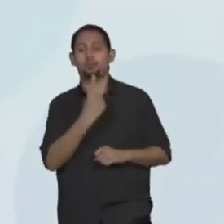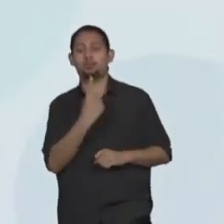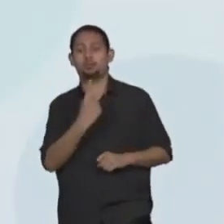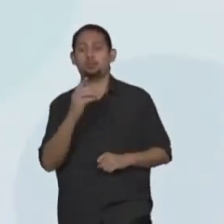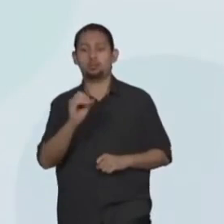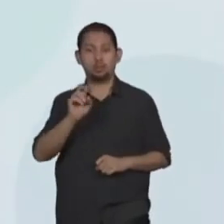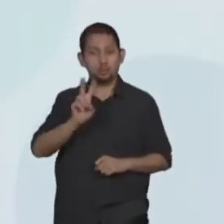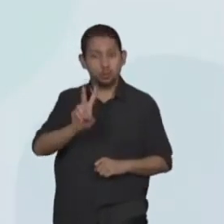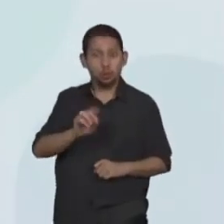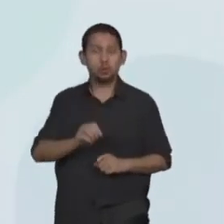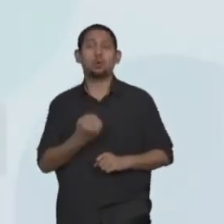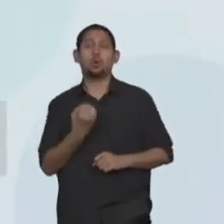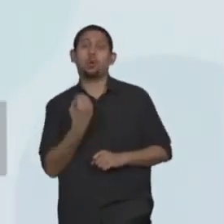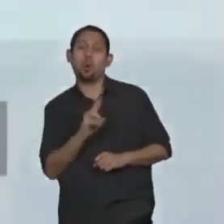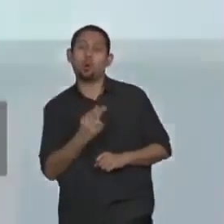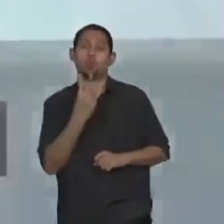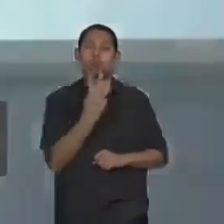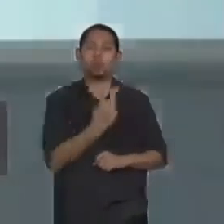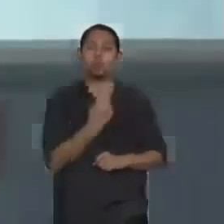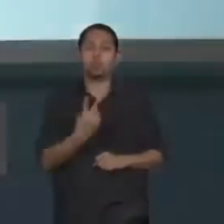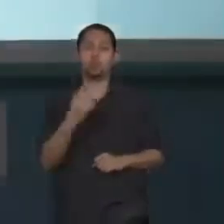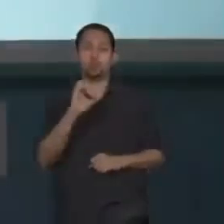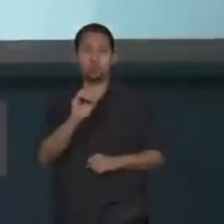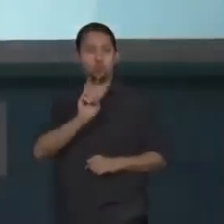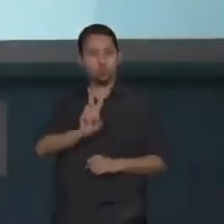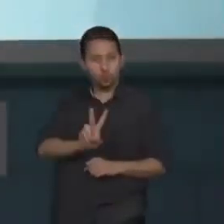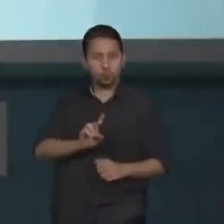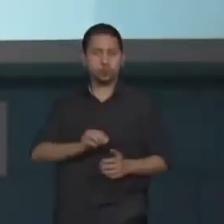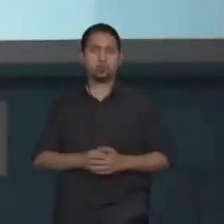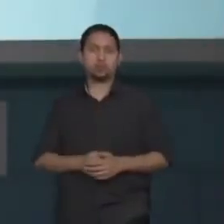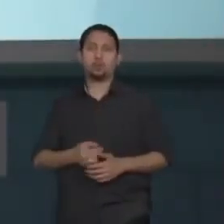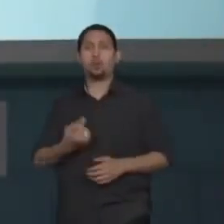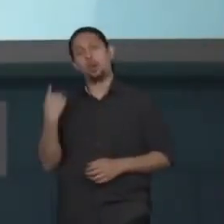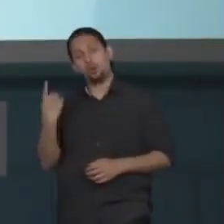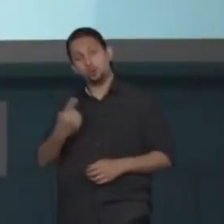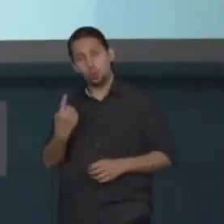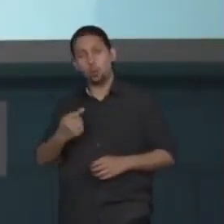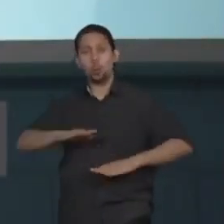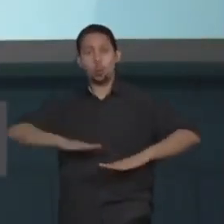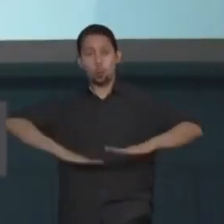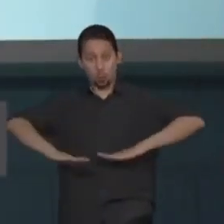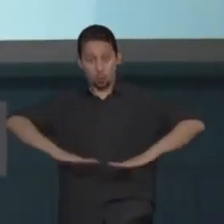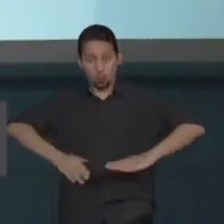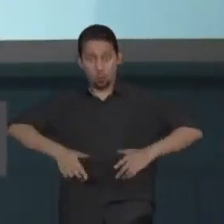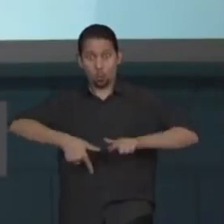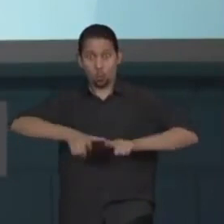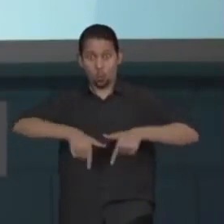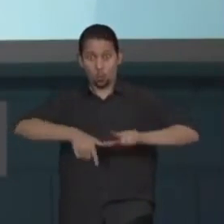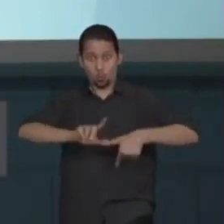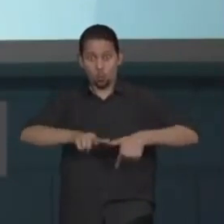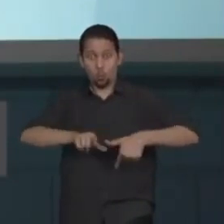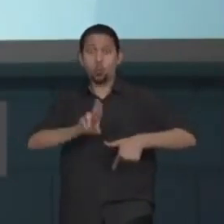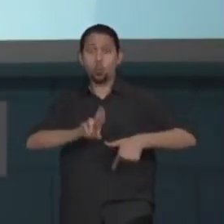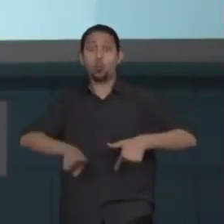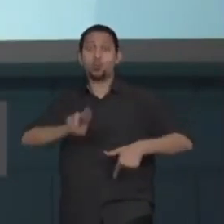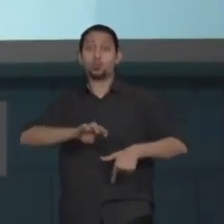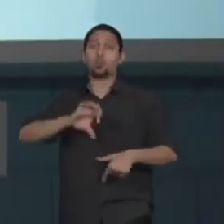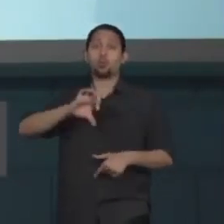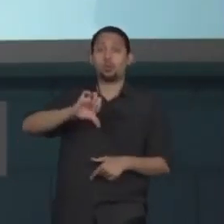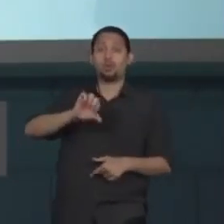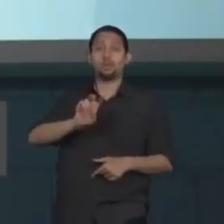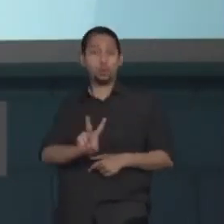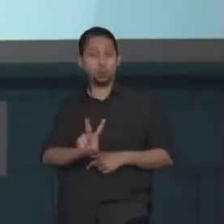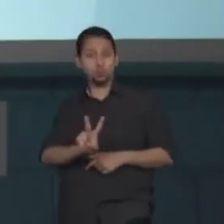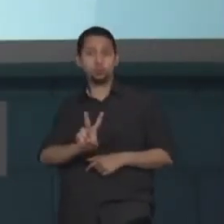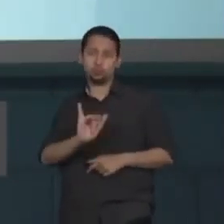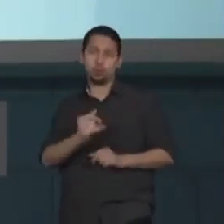ou 220 volts. O nosso robô a gente vai utilizar uma fonte de 9 volts, como